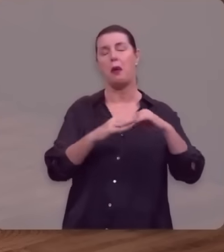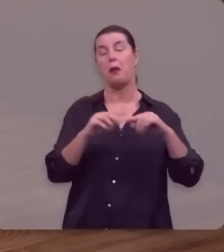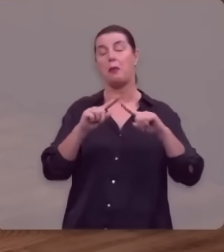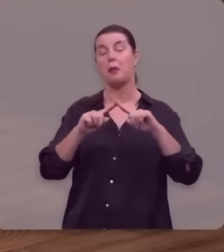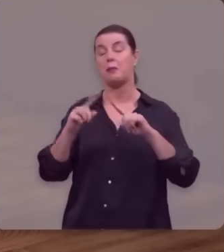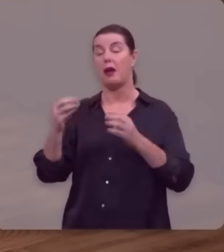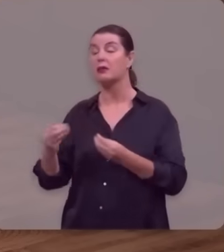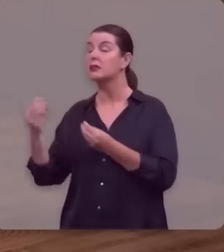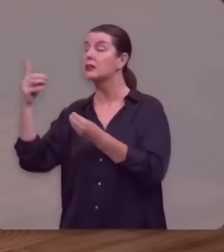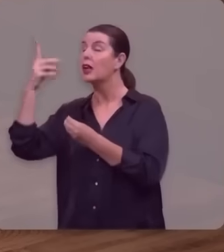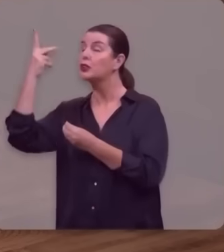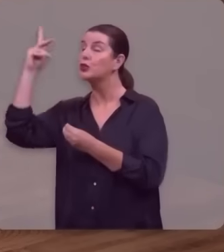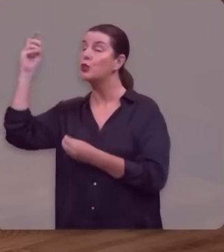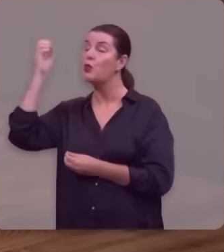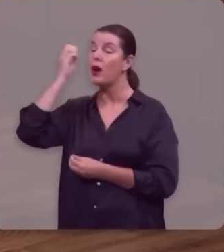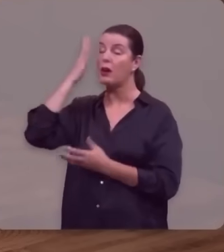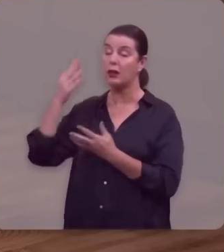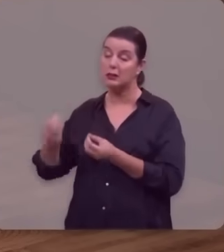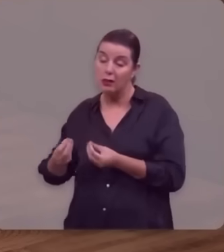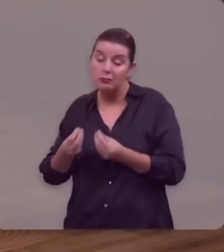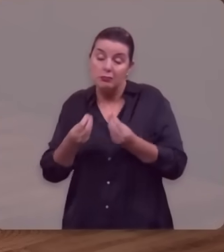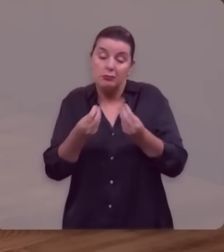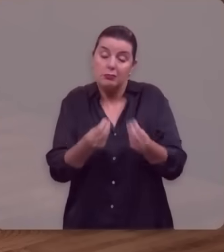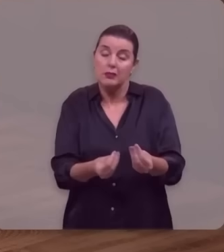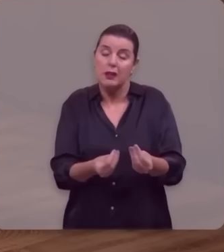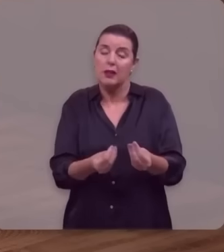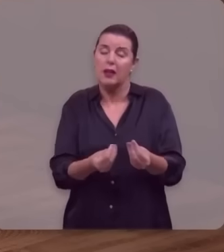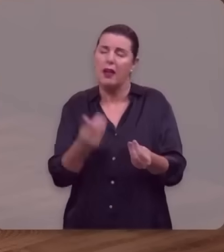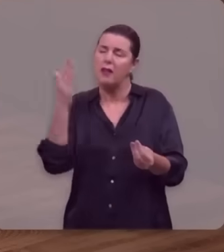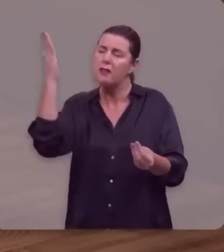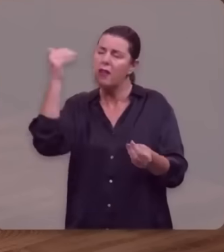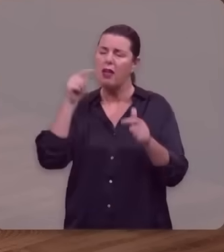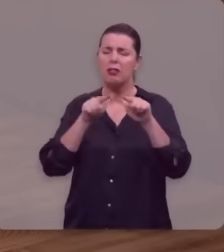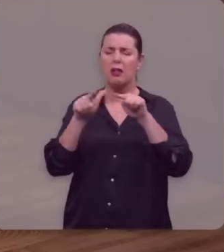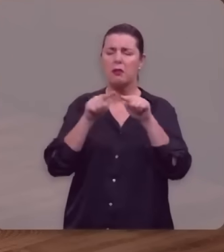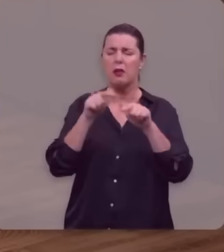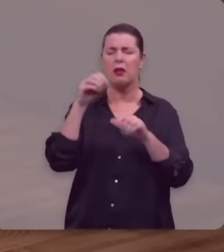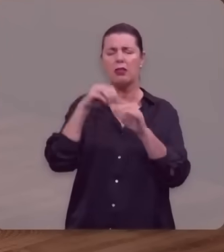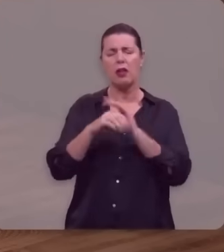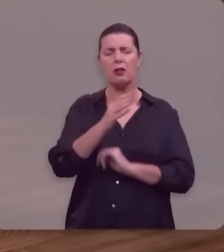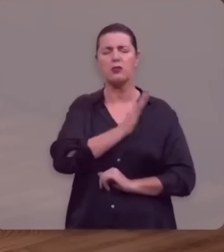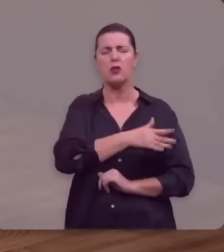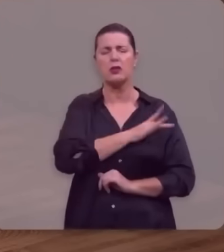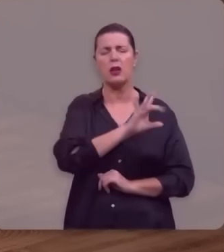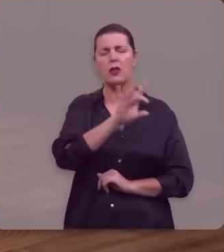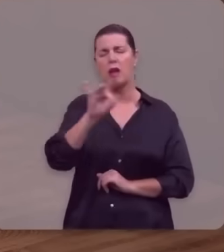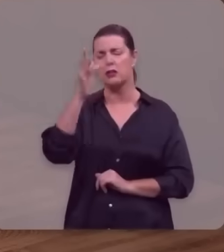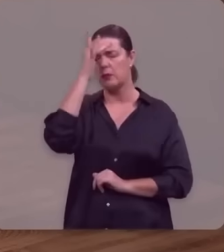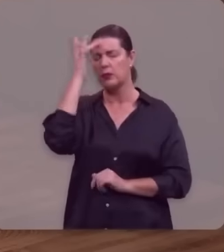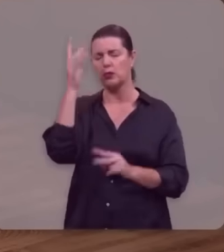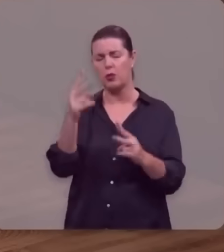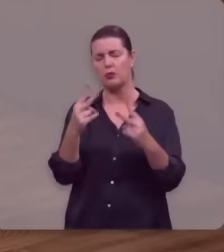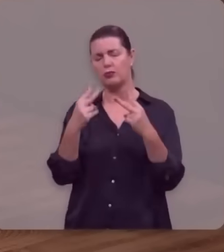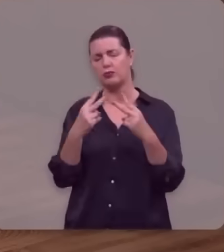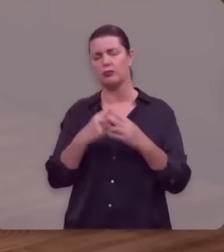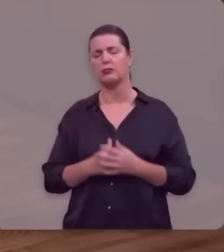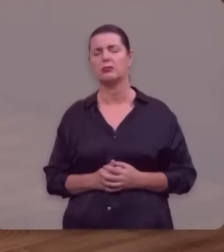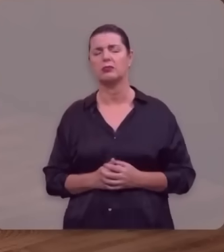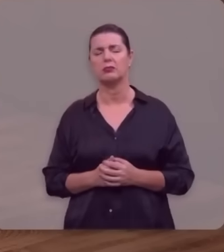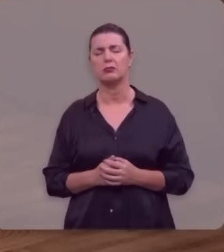oferta da Graça e eu te peço que tu apliques Esta palavra ao coração de todas as pessoas que agora estão nos